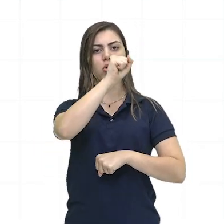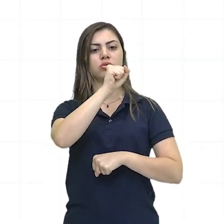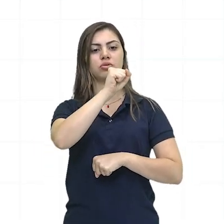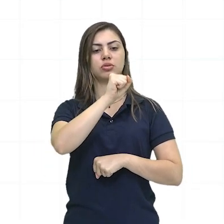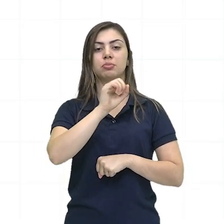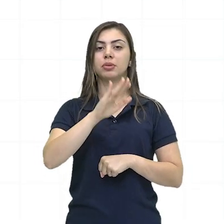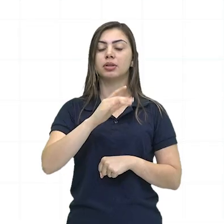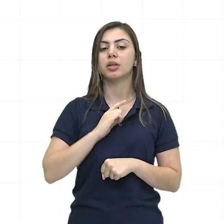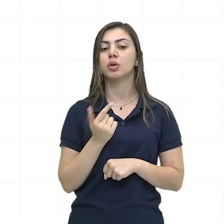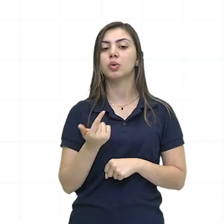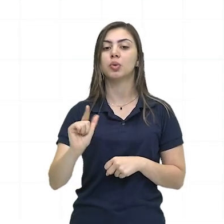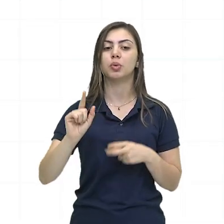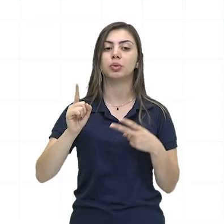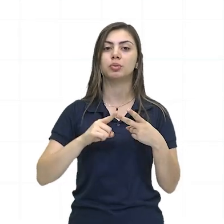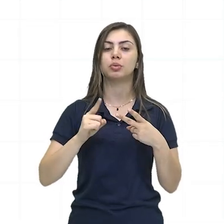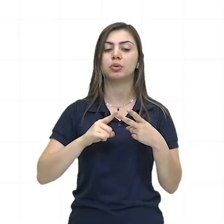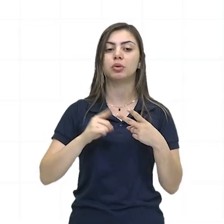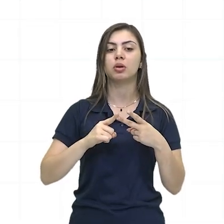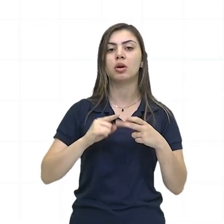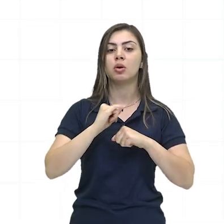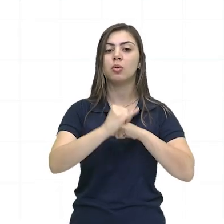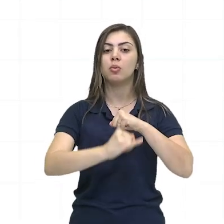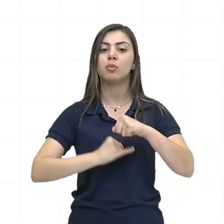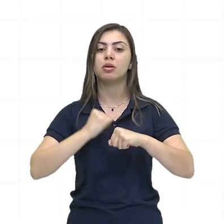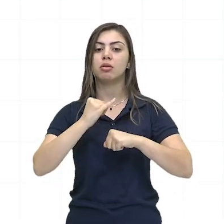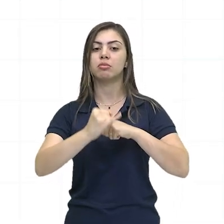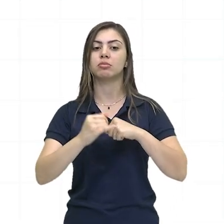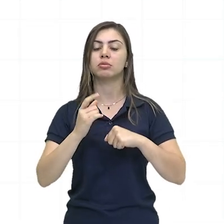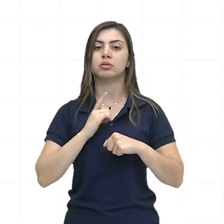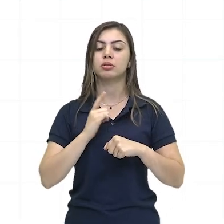magnésio, sódio e potássio. E eles vão